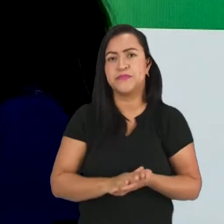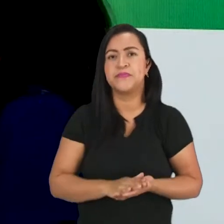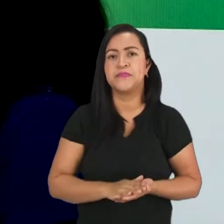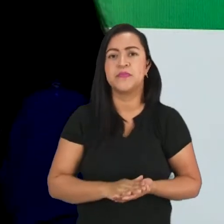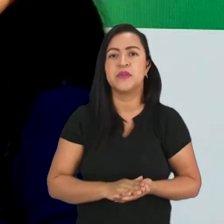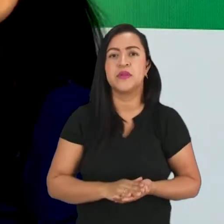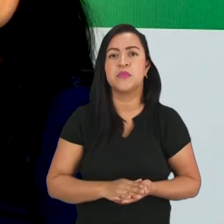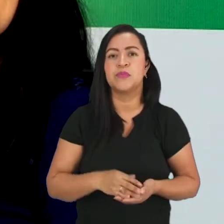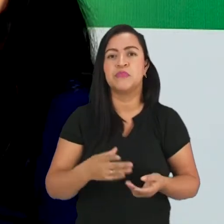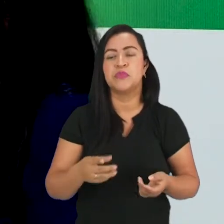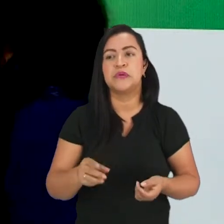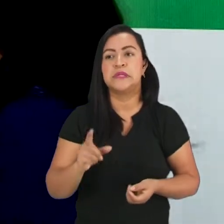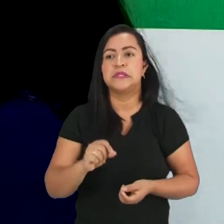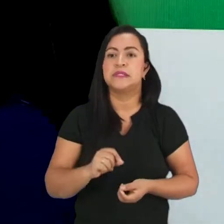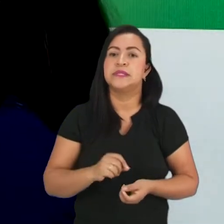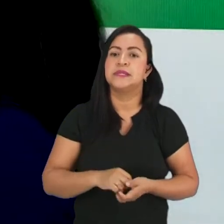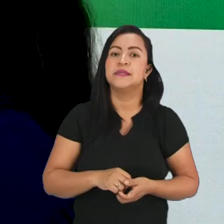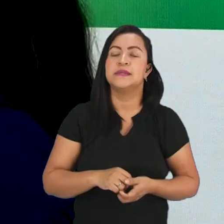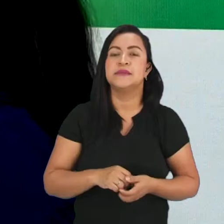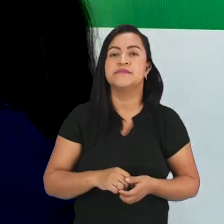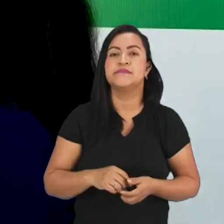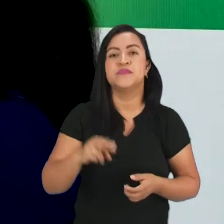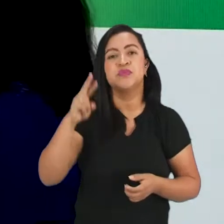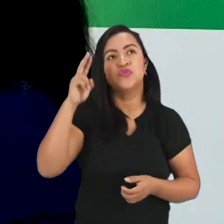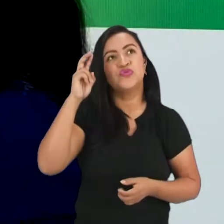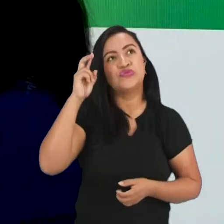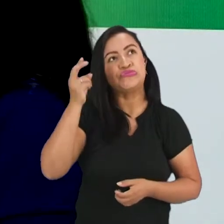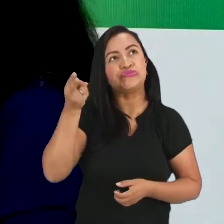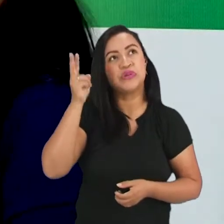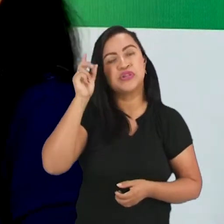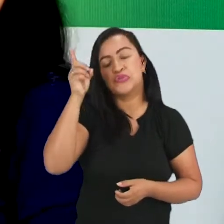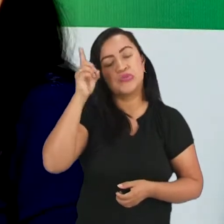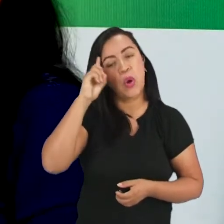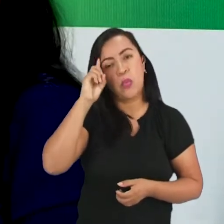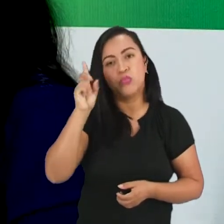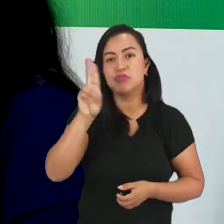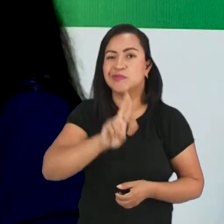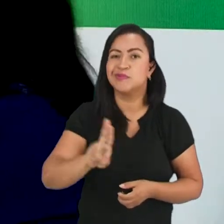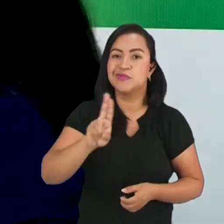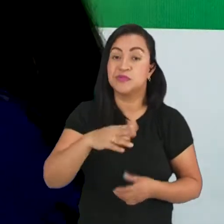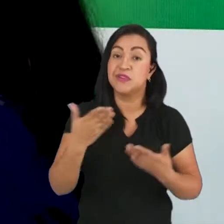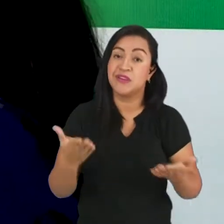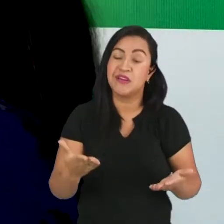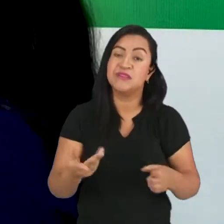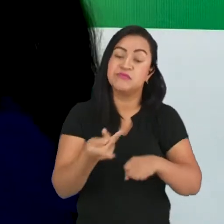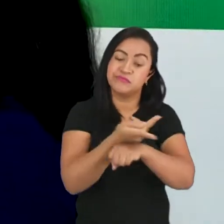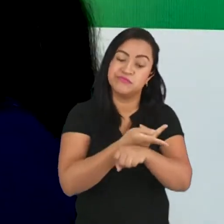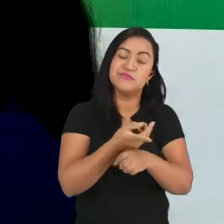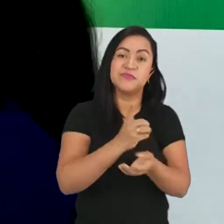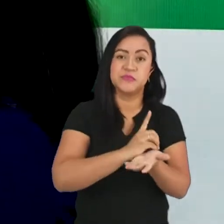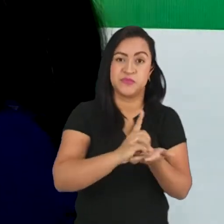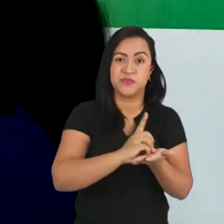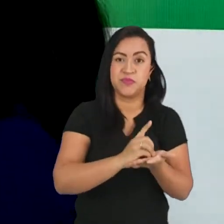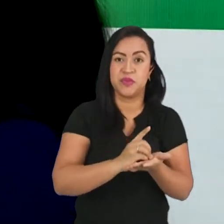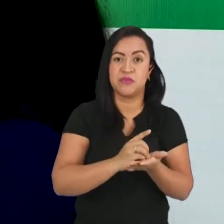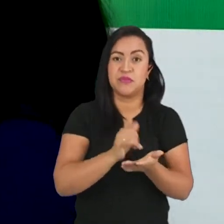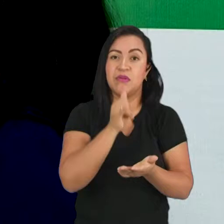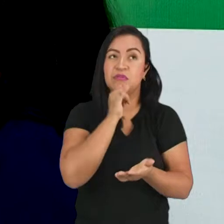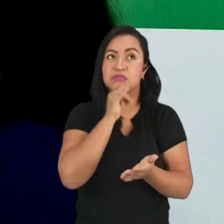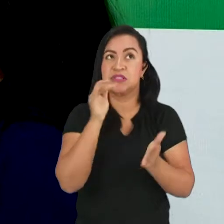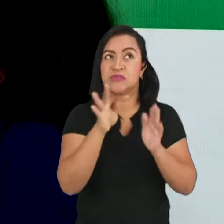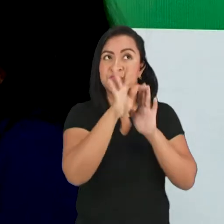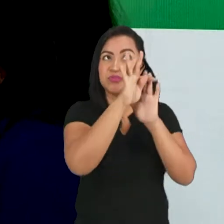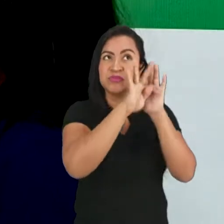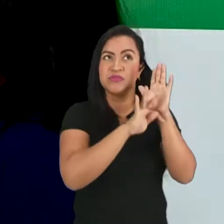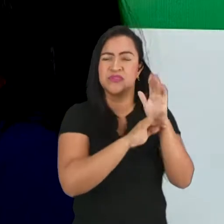serem pouco utilizadas, ela vem destacada porque pode, de repente, a pessoa não saber o significado, como aqui no texto tem, ó,